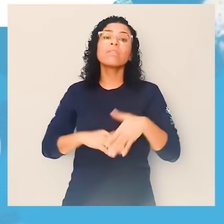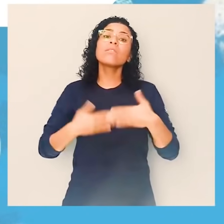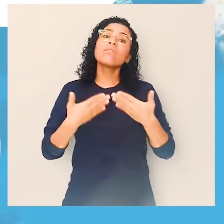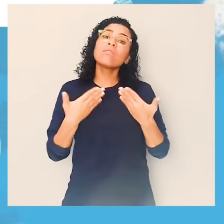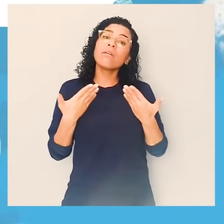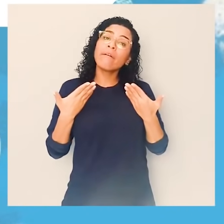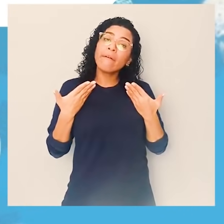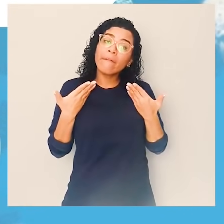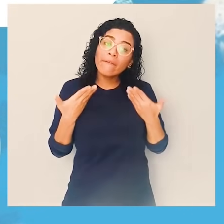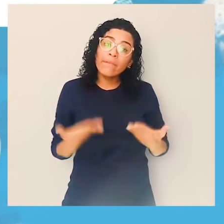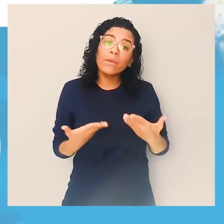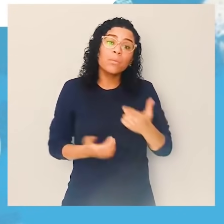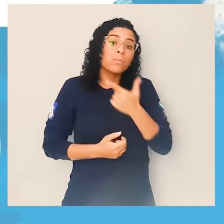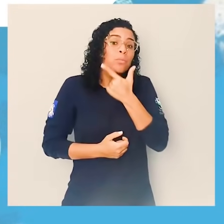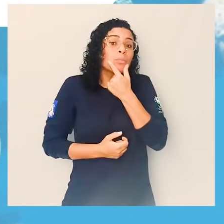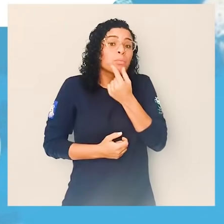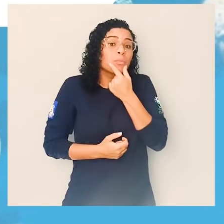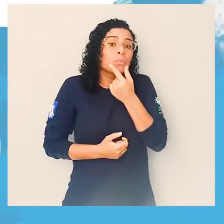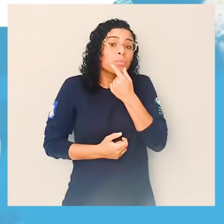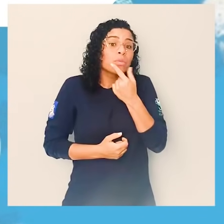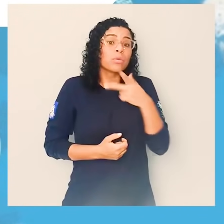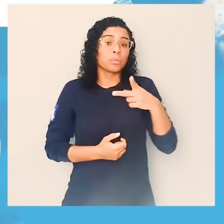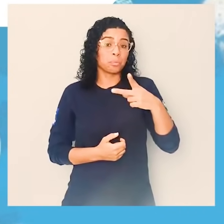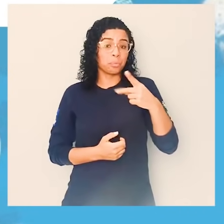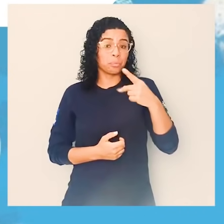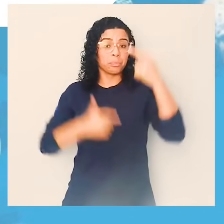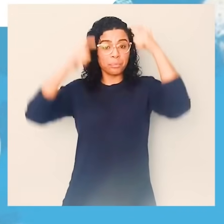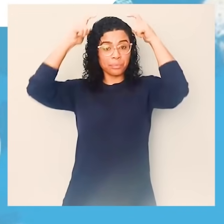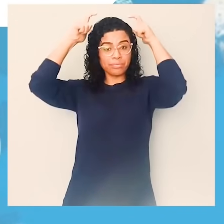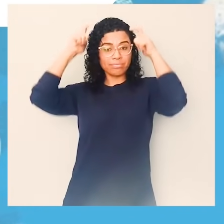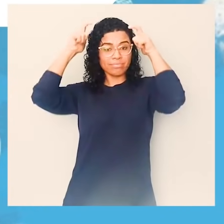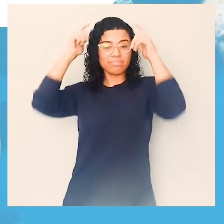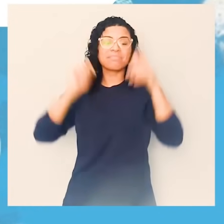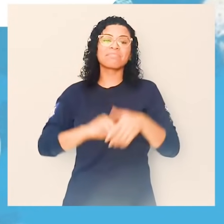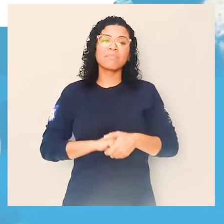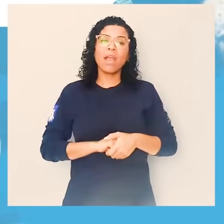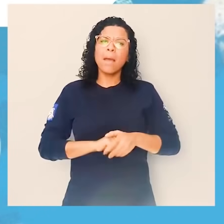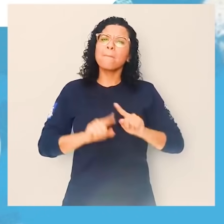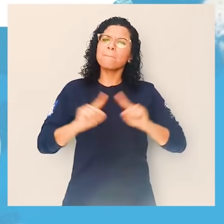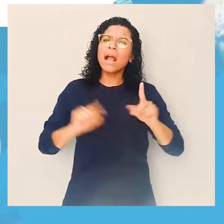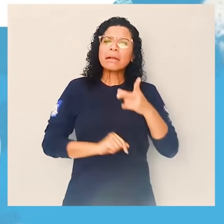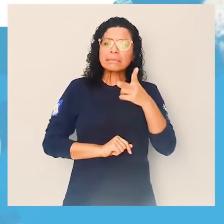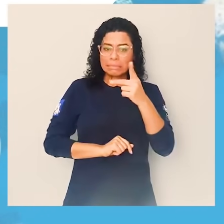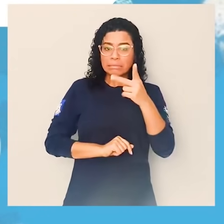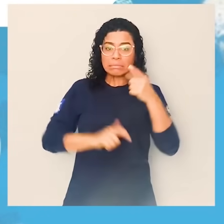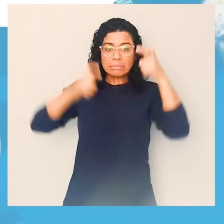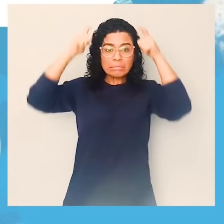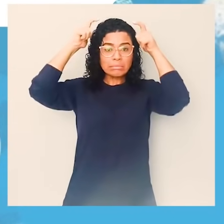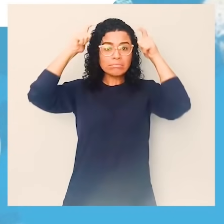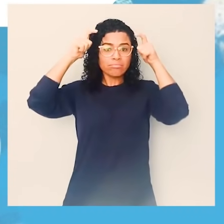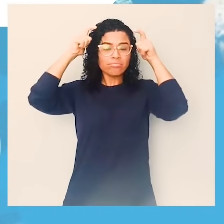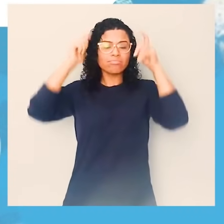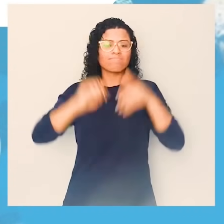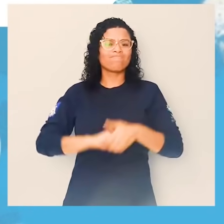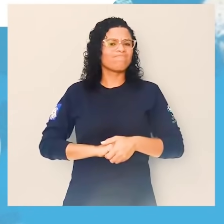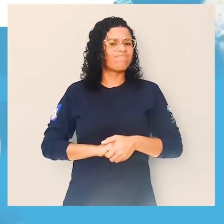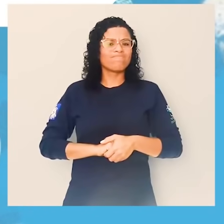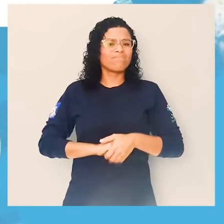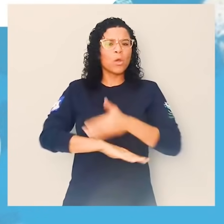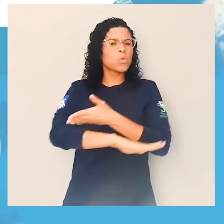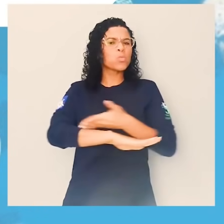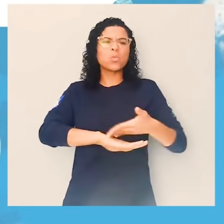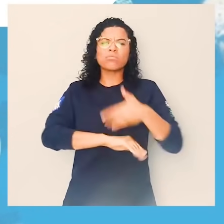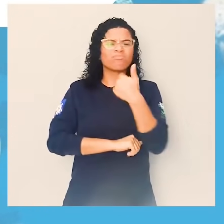do rei, virou rei naquele lugar. O príncipe era um sujeitinho muito mal educado,